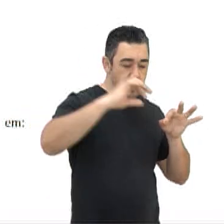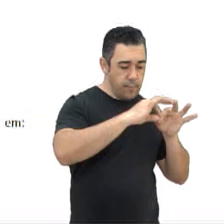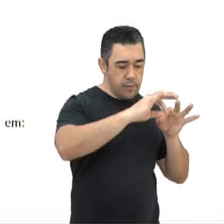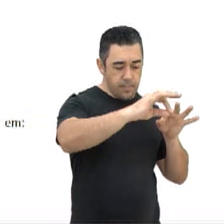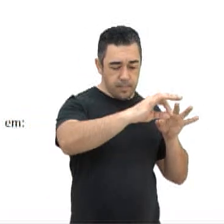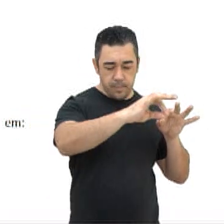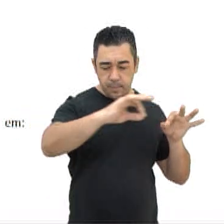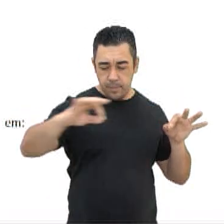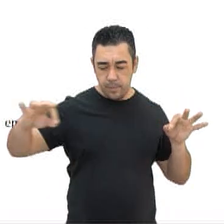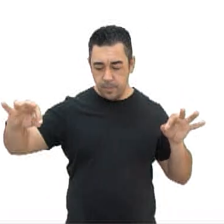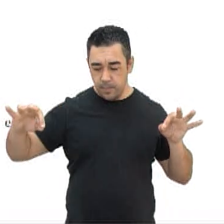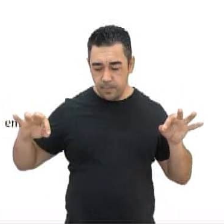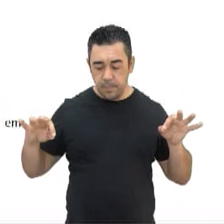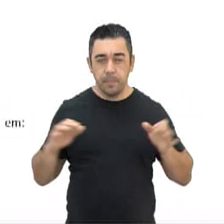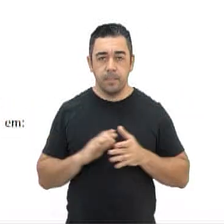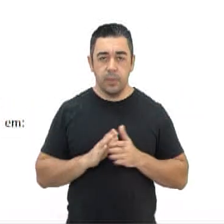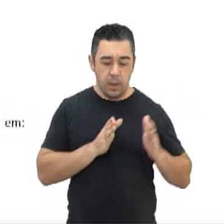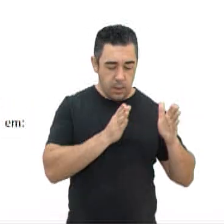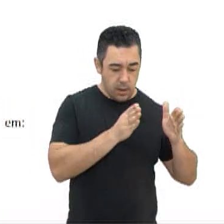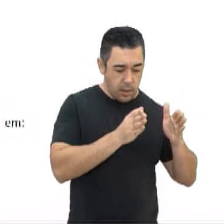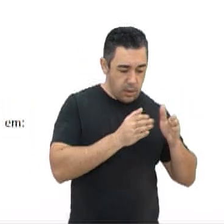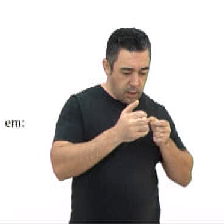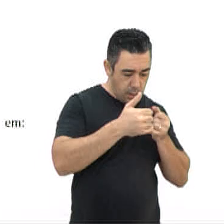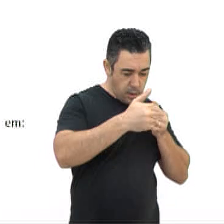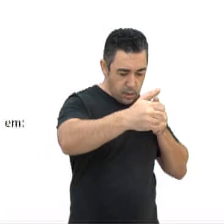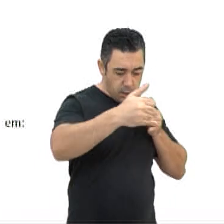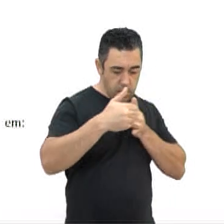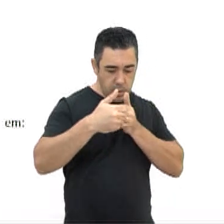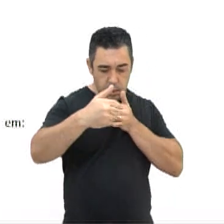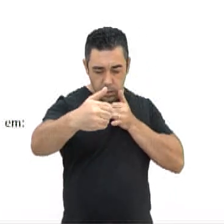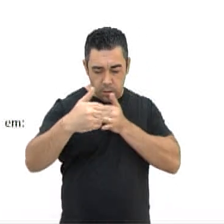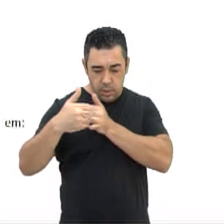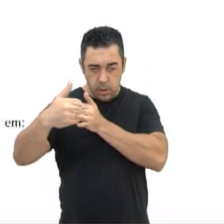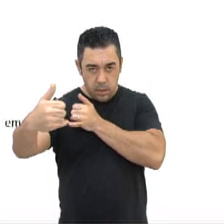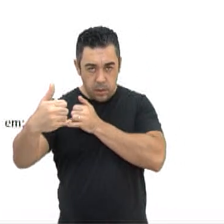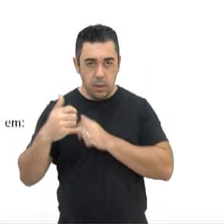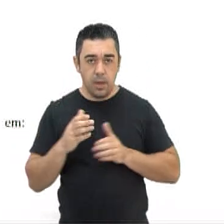Essa quadra é separada por áreas, nós veremos a seguir.